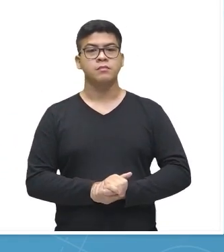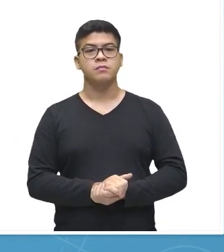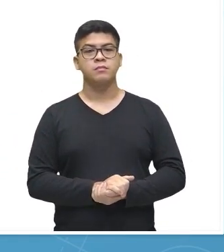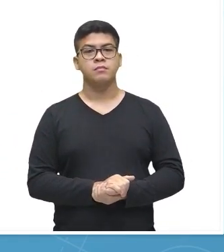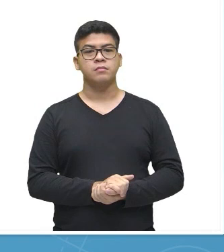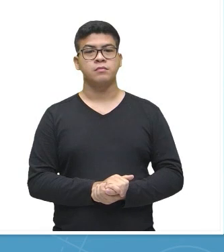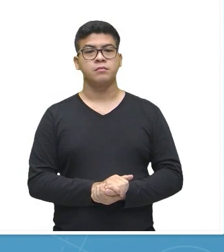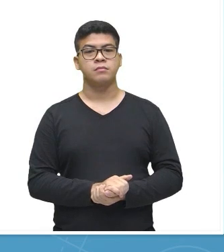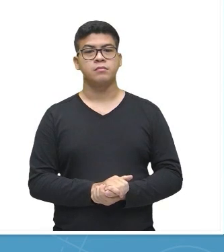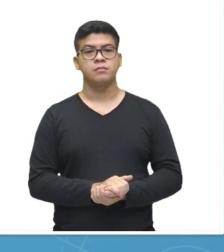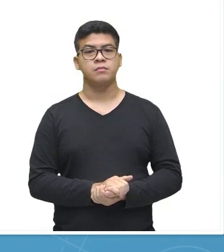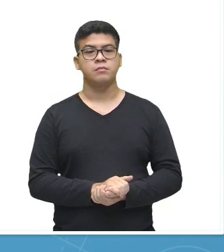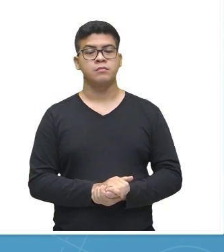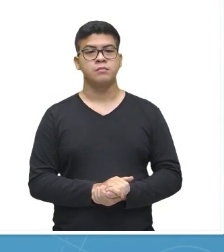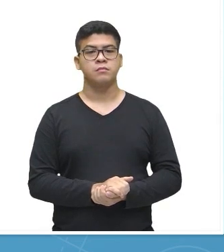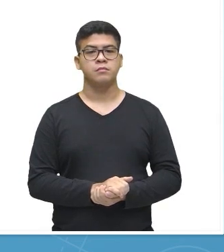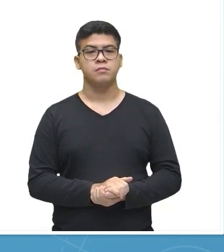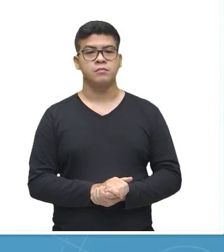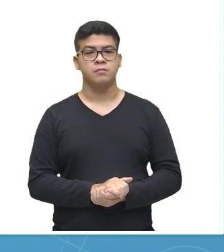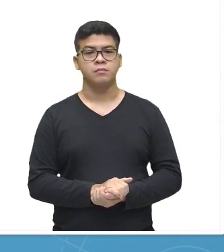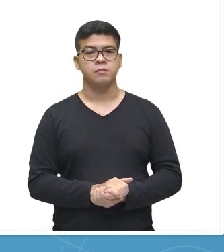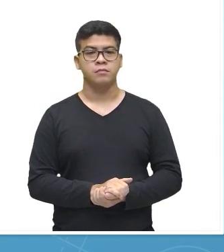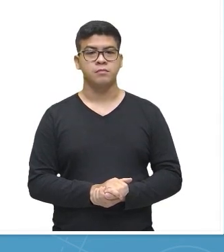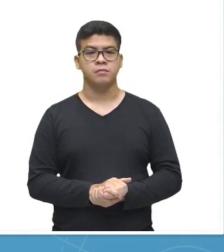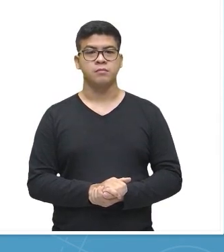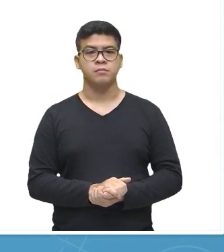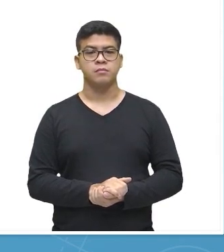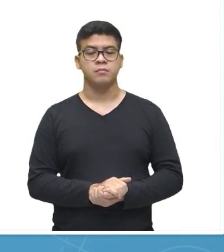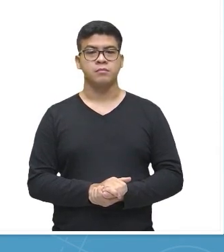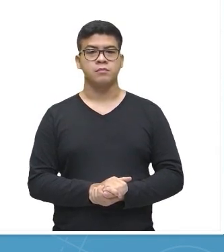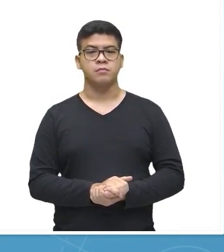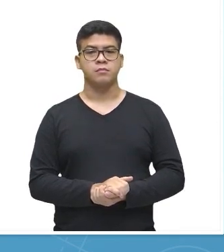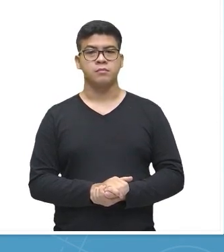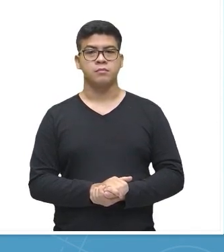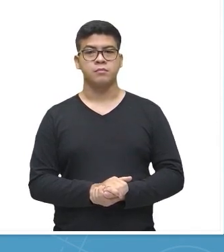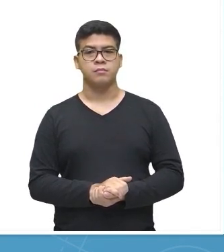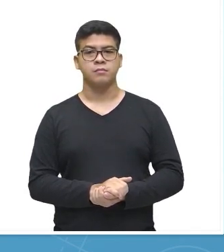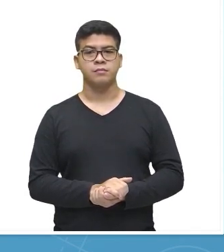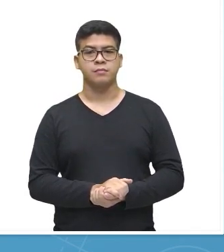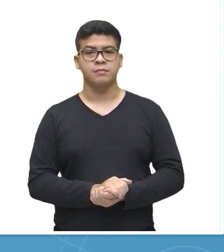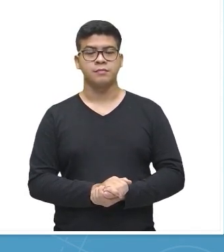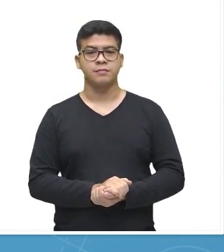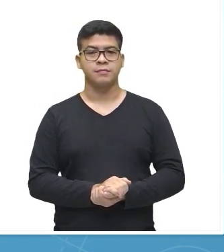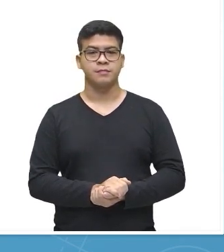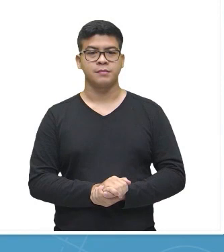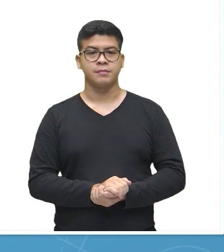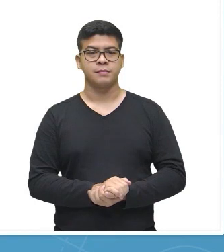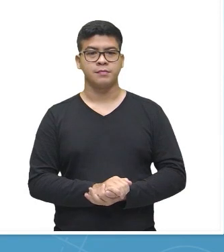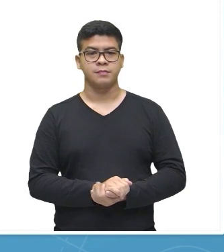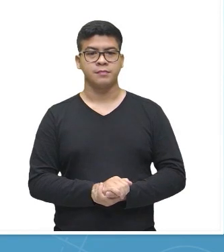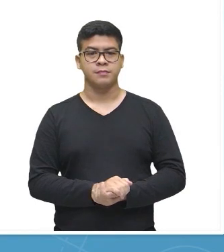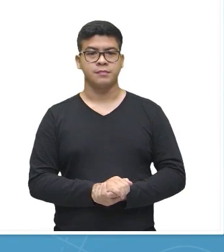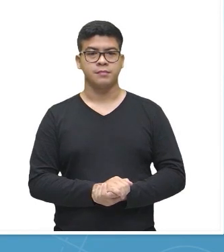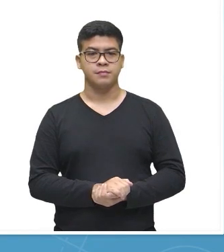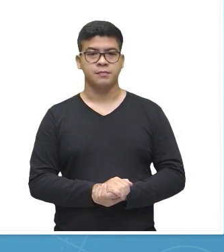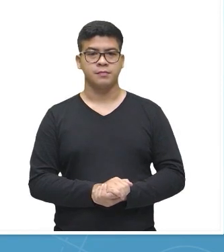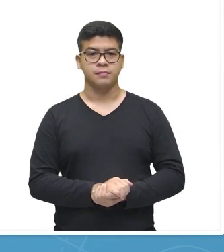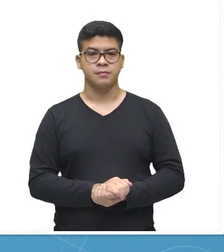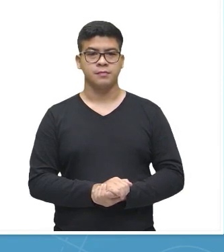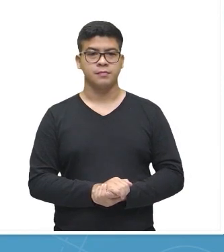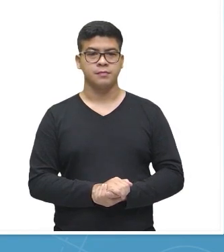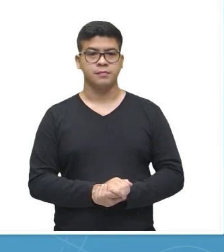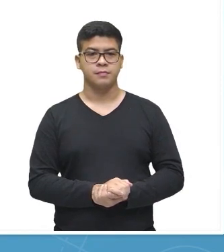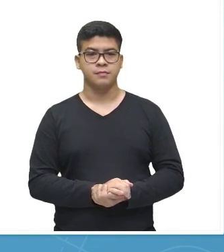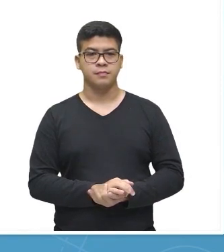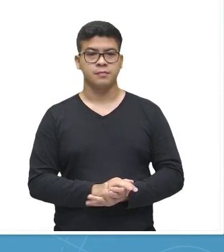O Kelvin Cruz respondeu que é a C. A Gabriela a C.